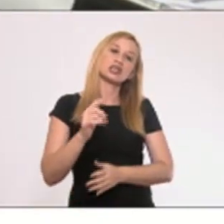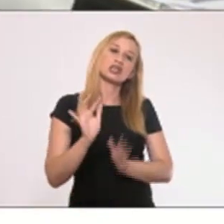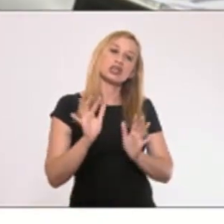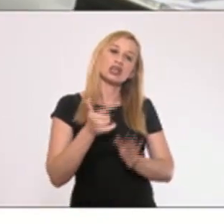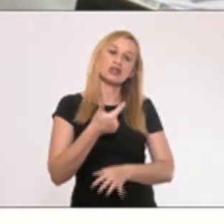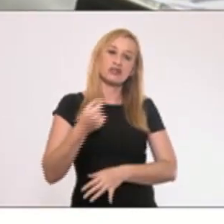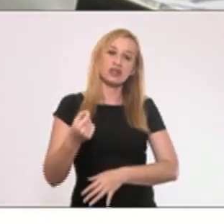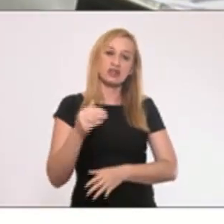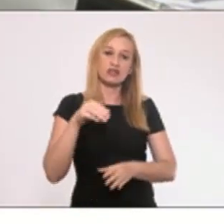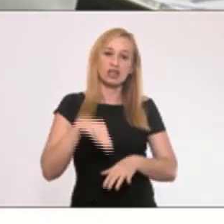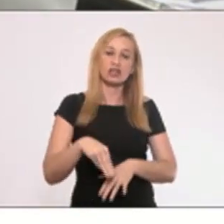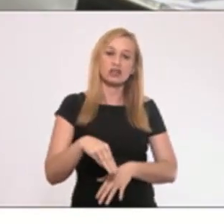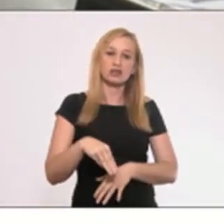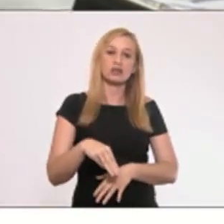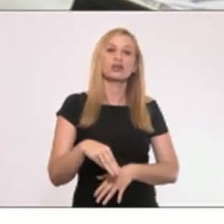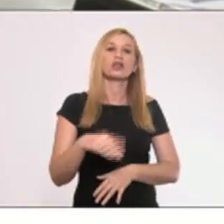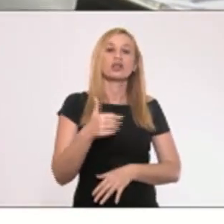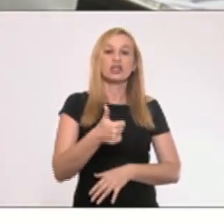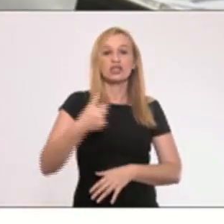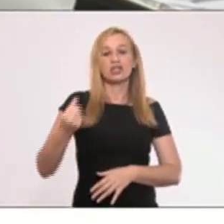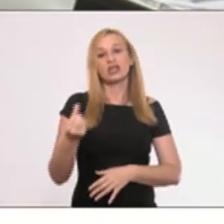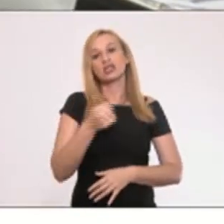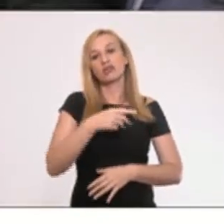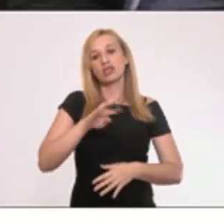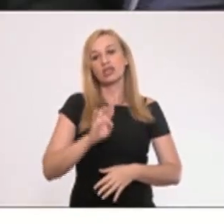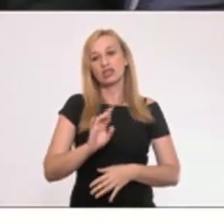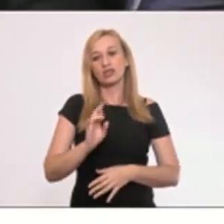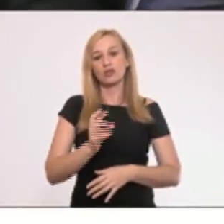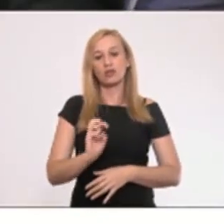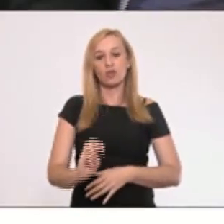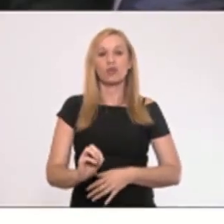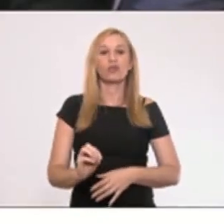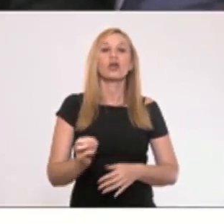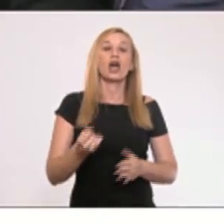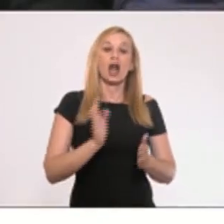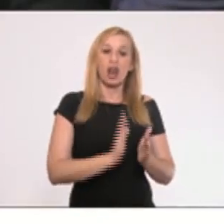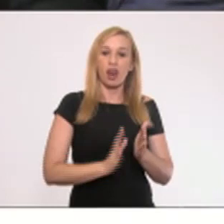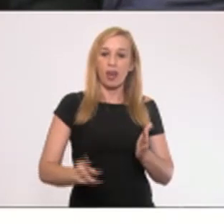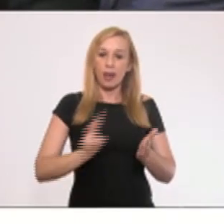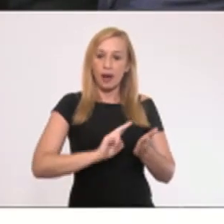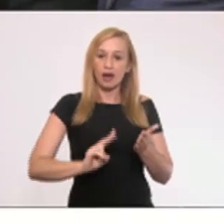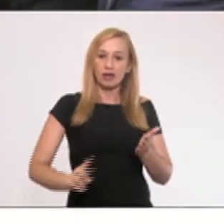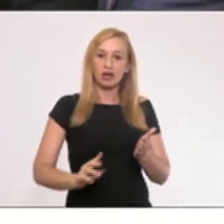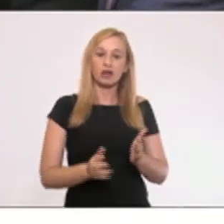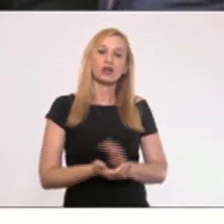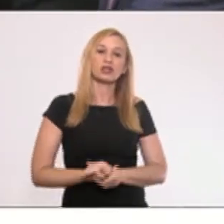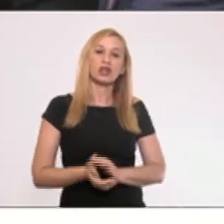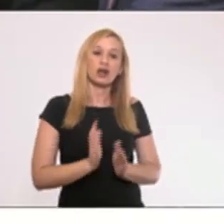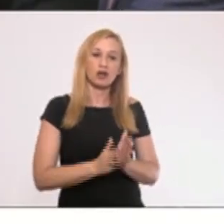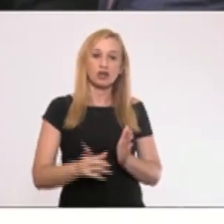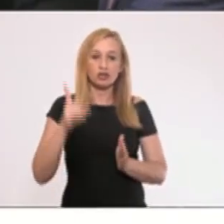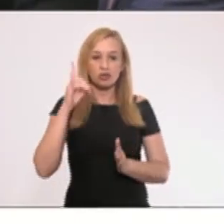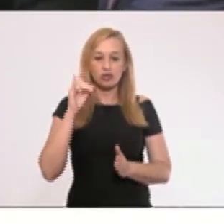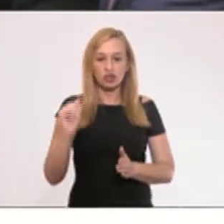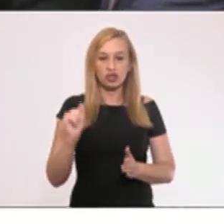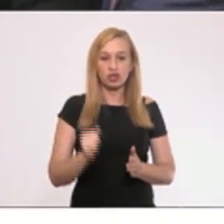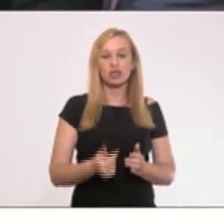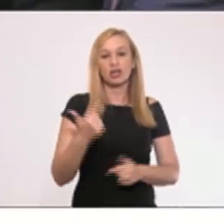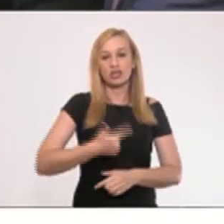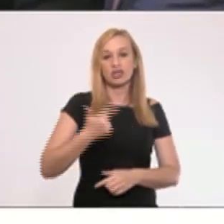às 16h55. Lida e aprovada a ata, passa-se a ordem do dia. A segunda extraordinária do horário